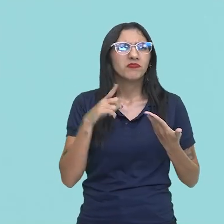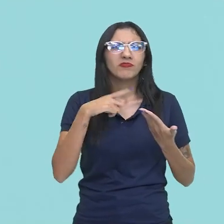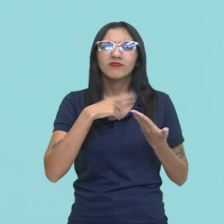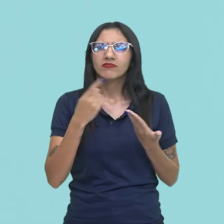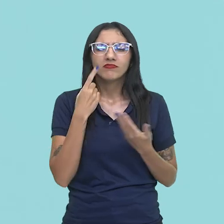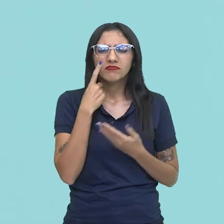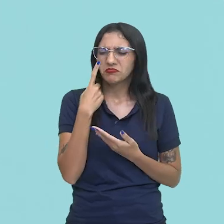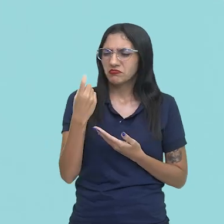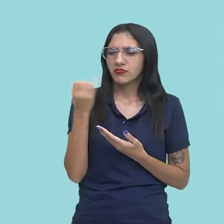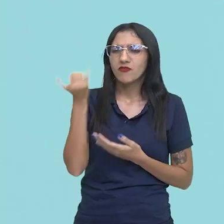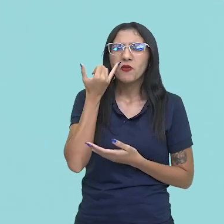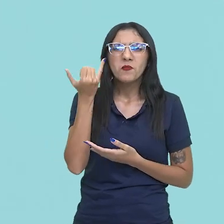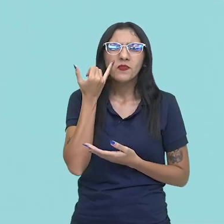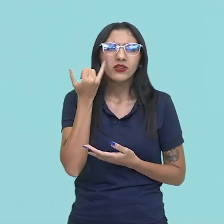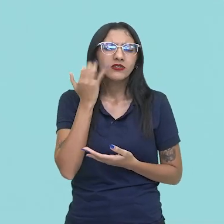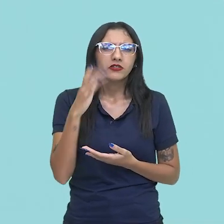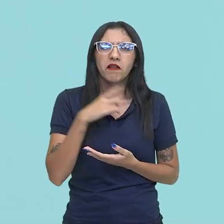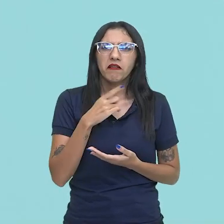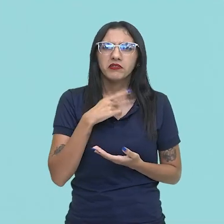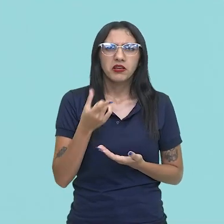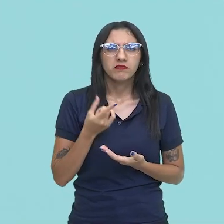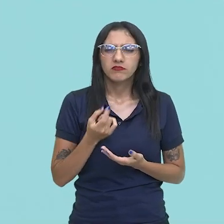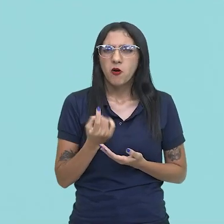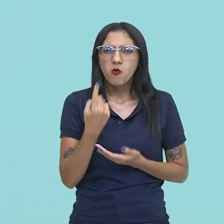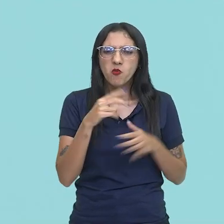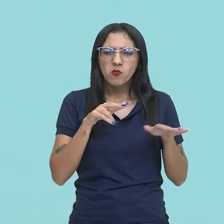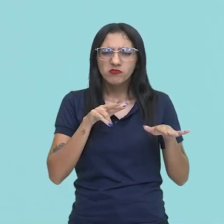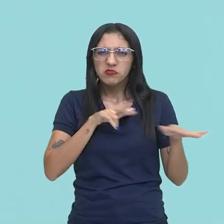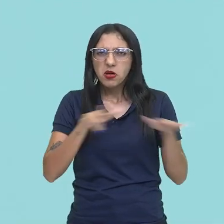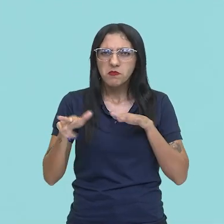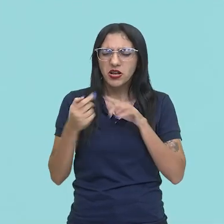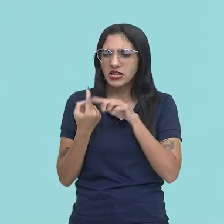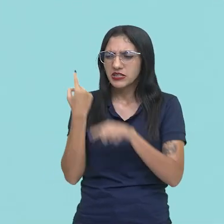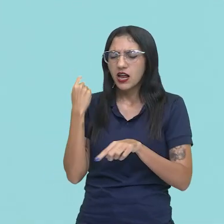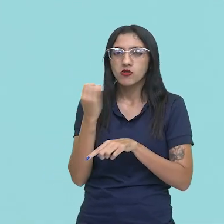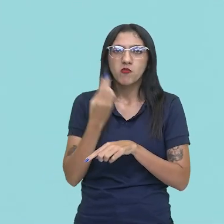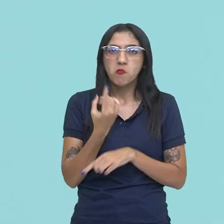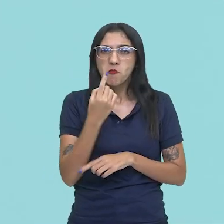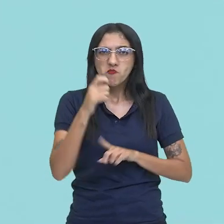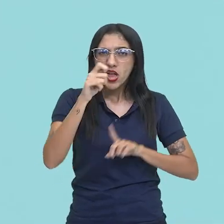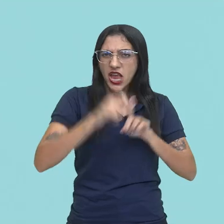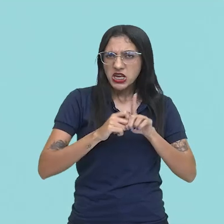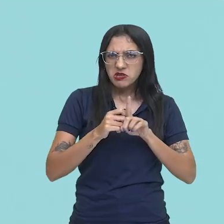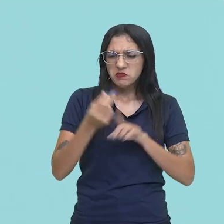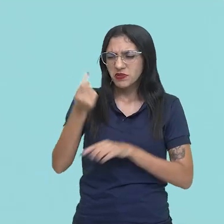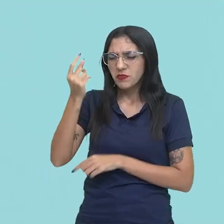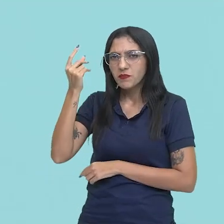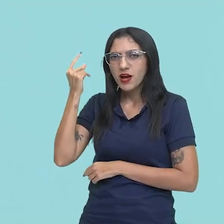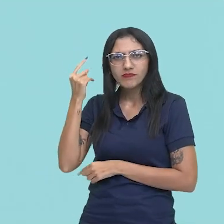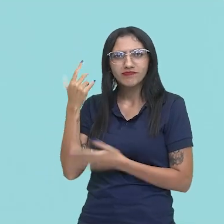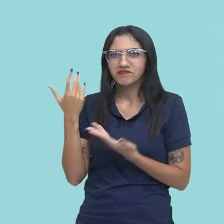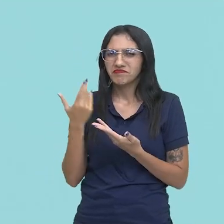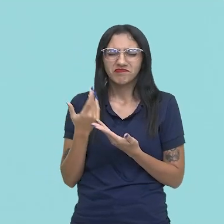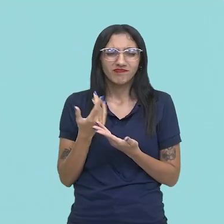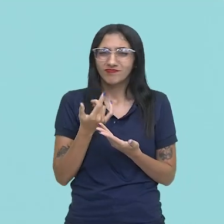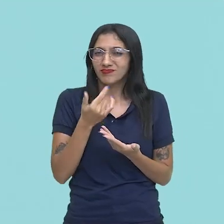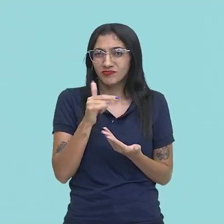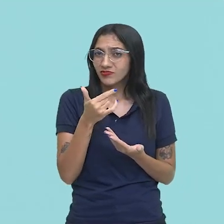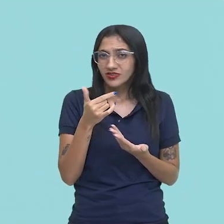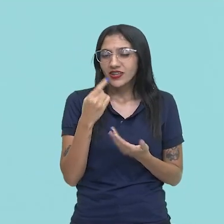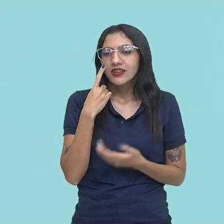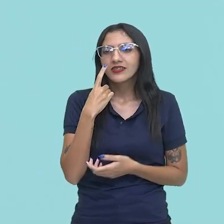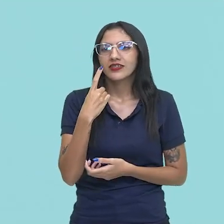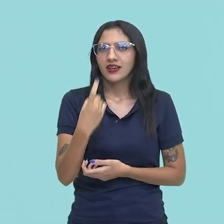uma notícia que já ocorreu há uma semana ou um mês? Né? Então, ninguém se interessa por isso,